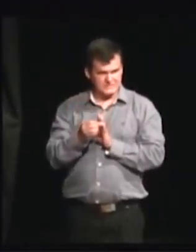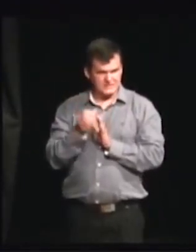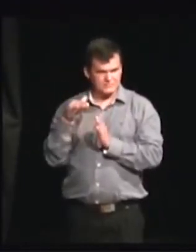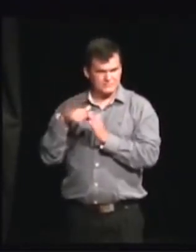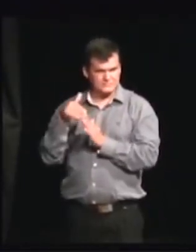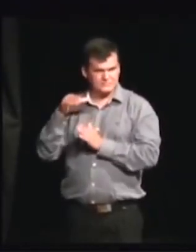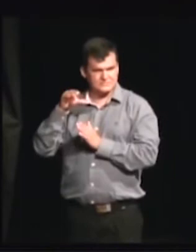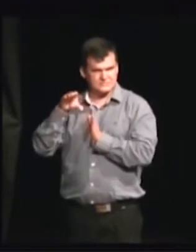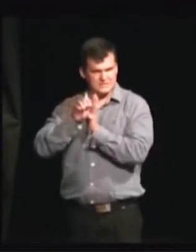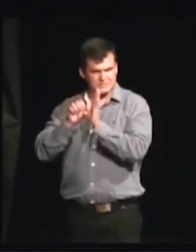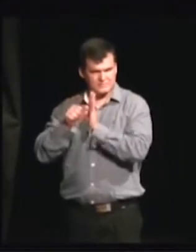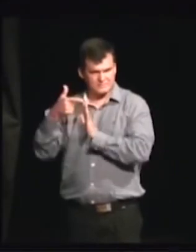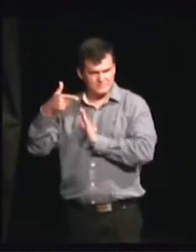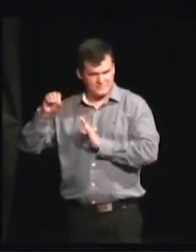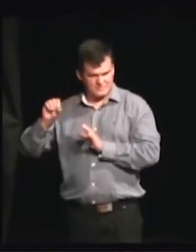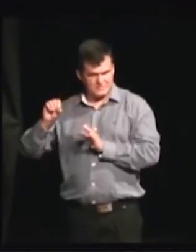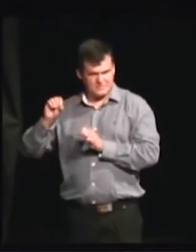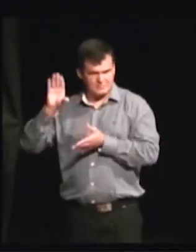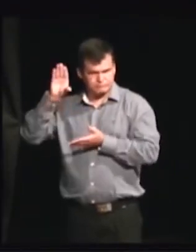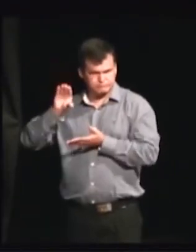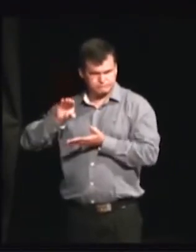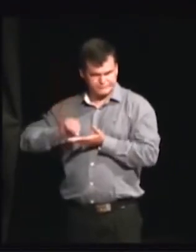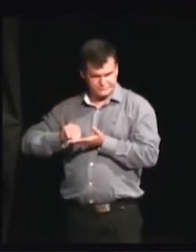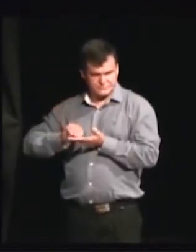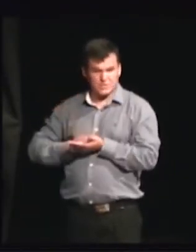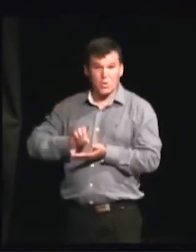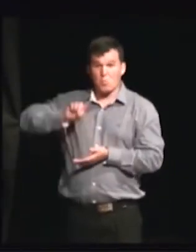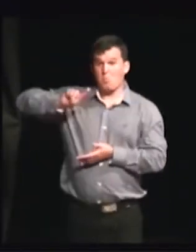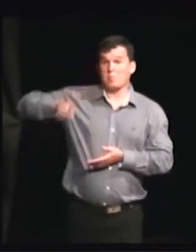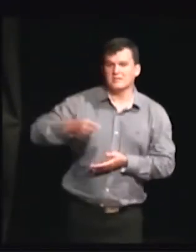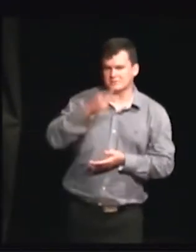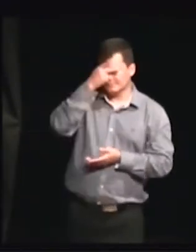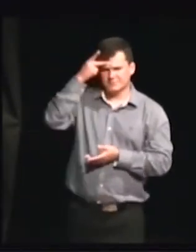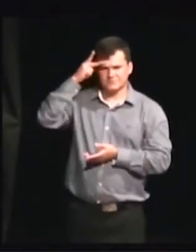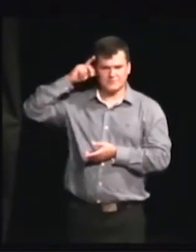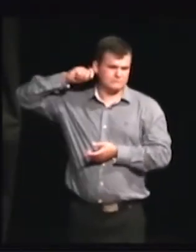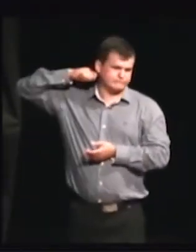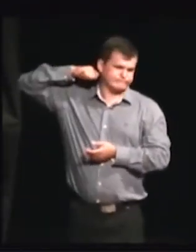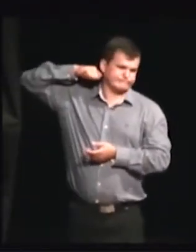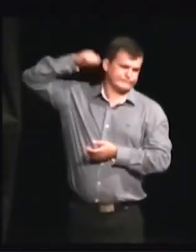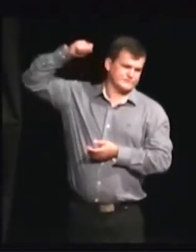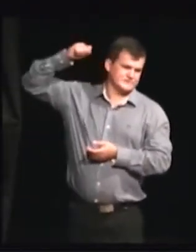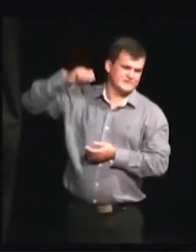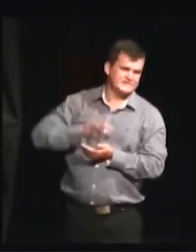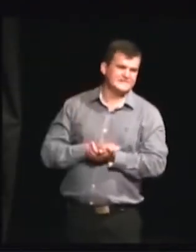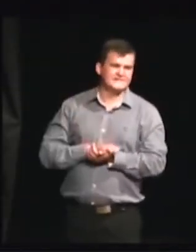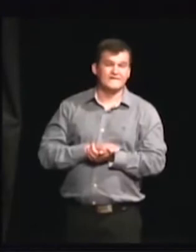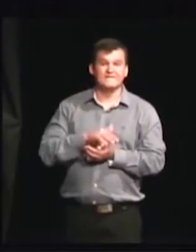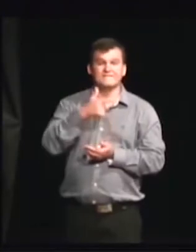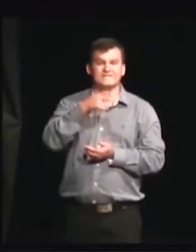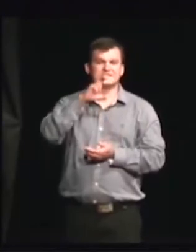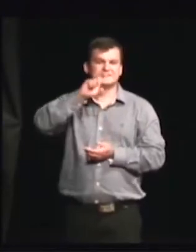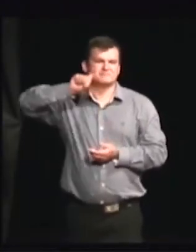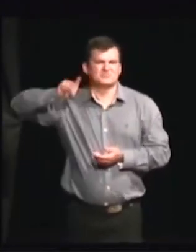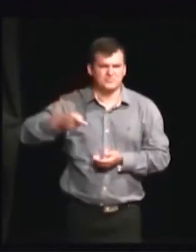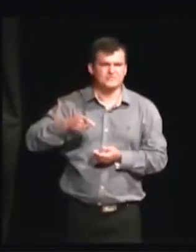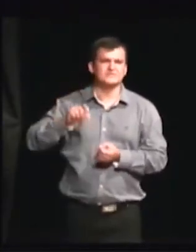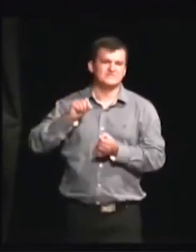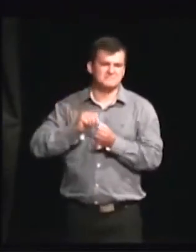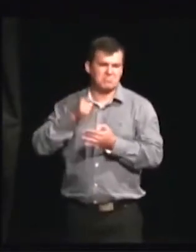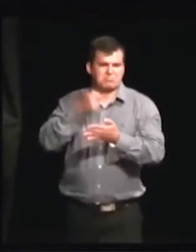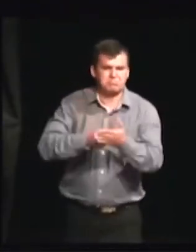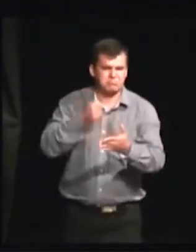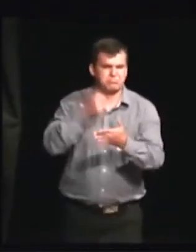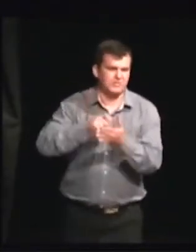XX, ao mesmo tempo, 1 milhão de pessoas estão se matando por ano e 25 milhões estão tentando. Então, faça a sua